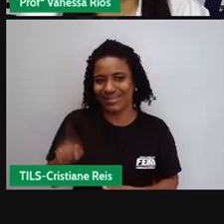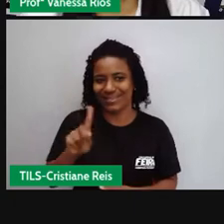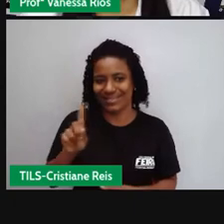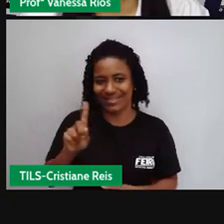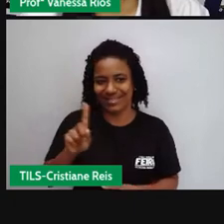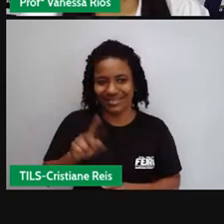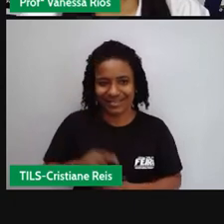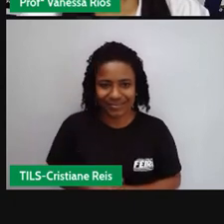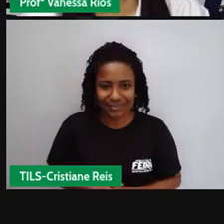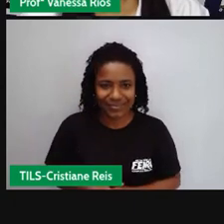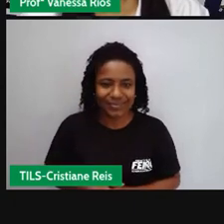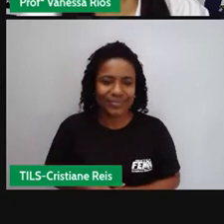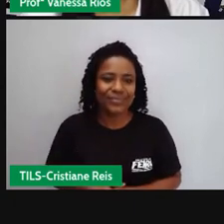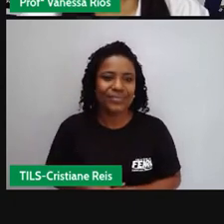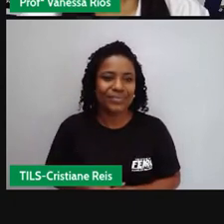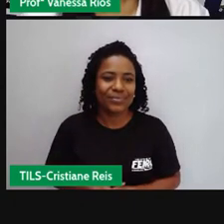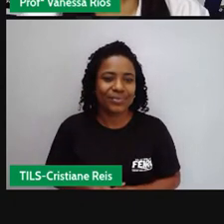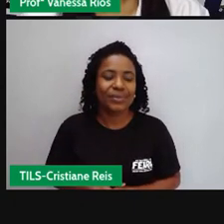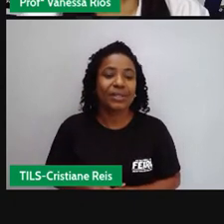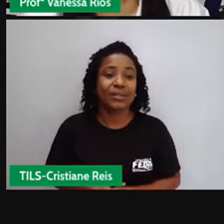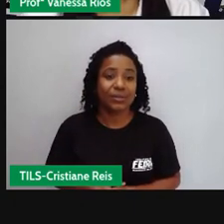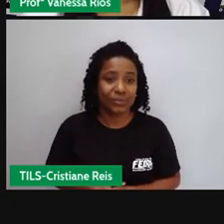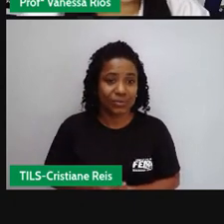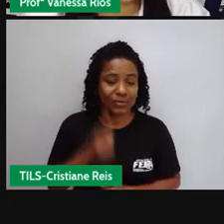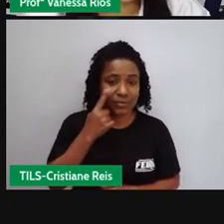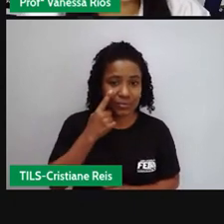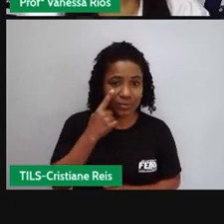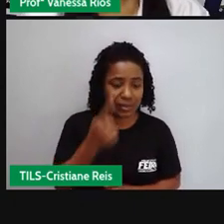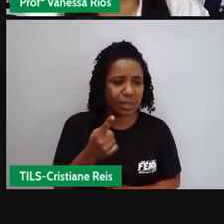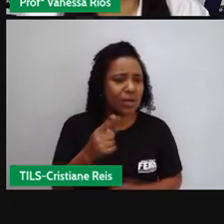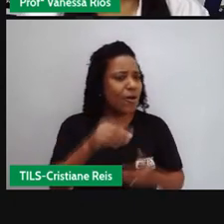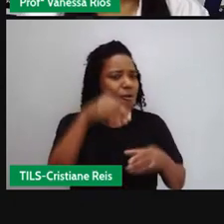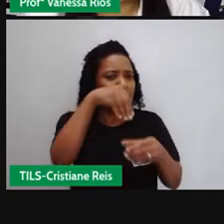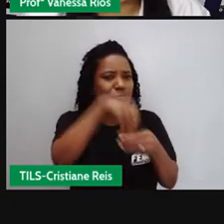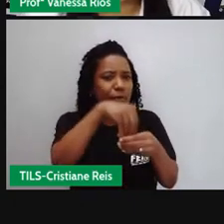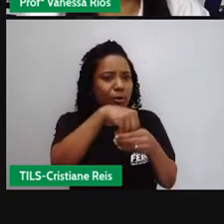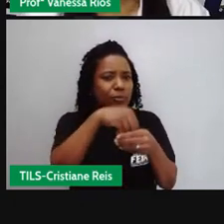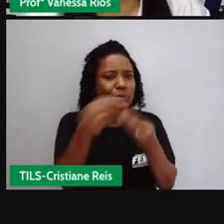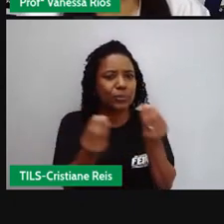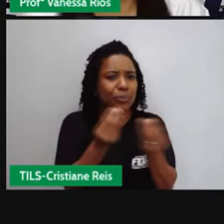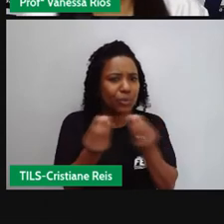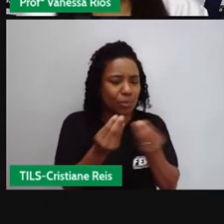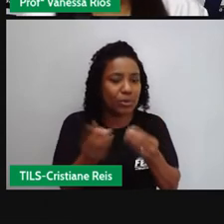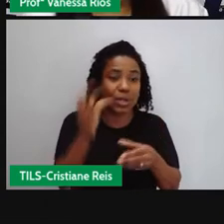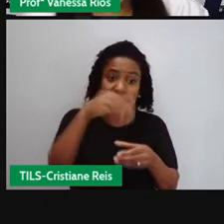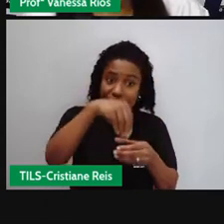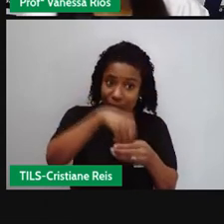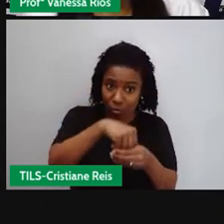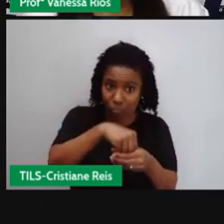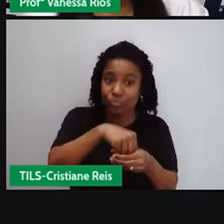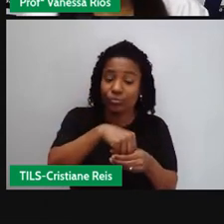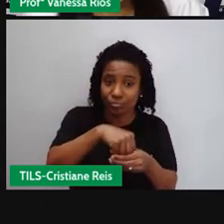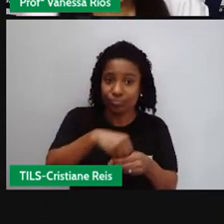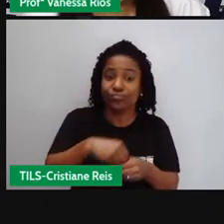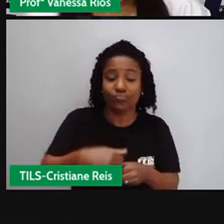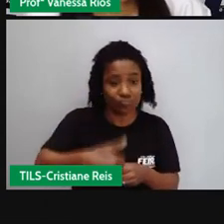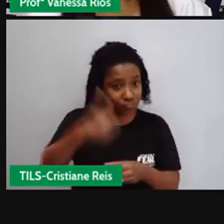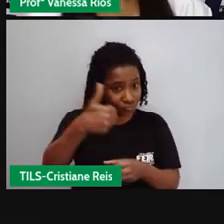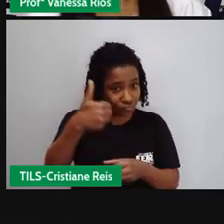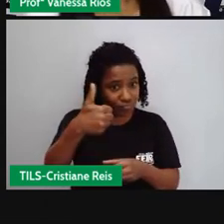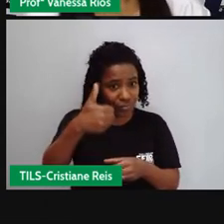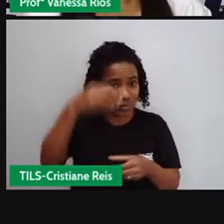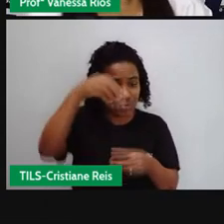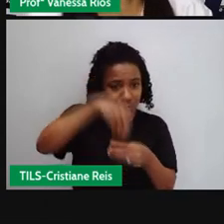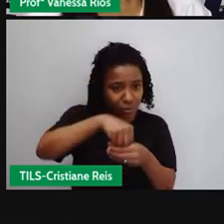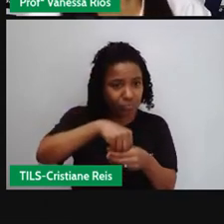E aí existem tipos de votos: votos válidos, votos brancos e votos nulos. Os